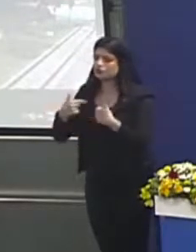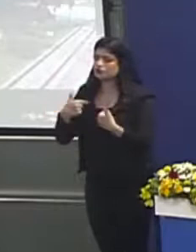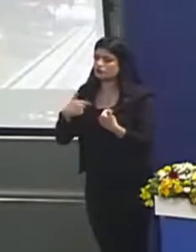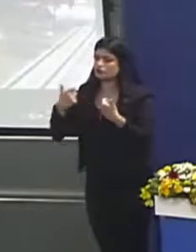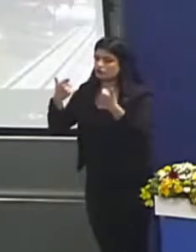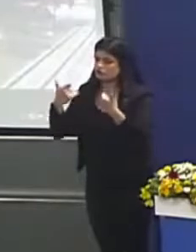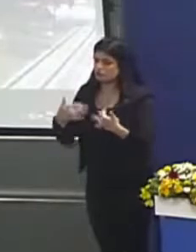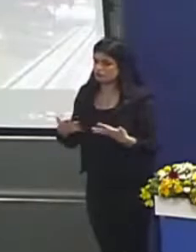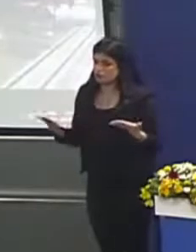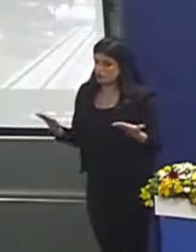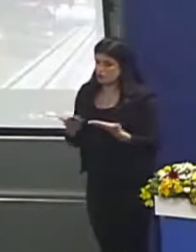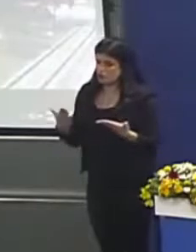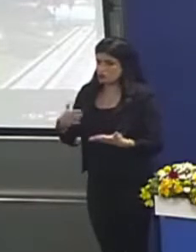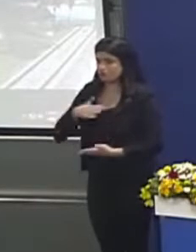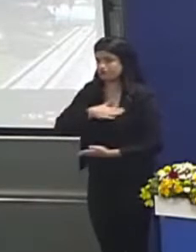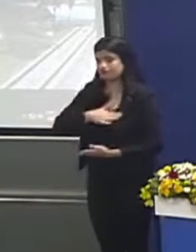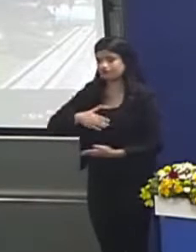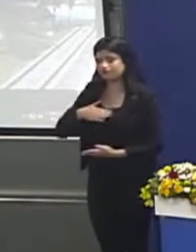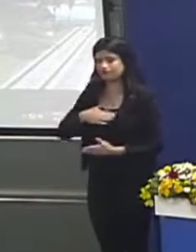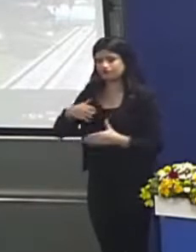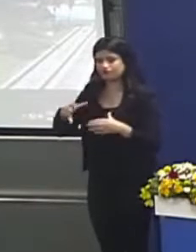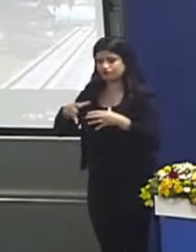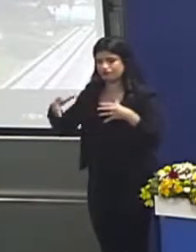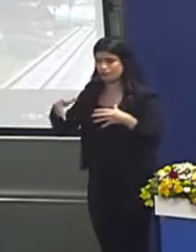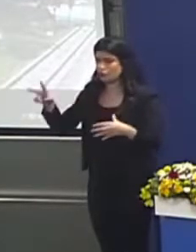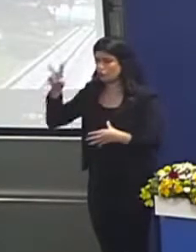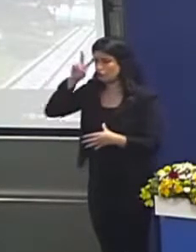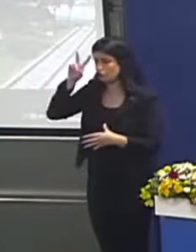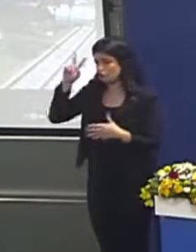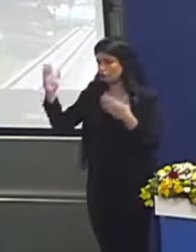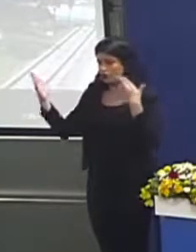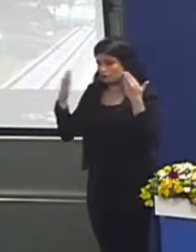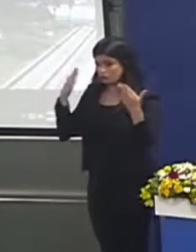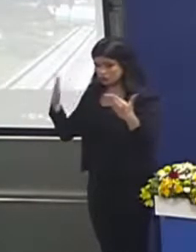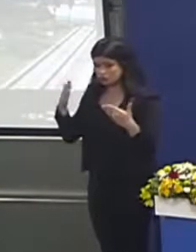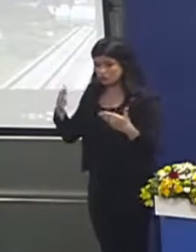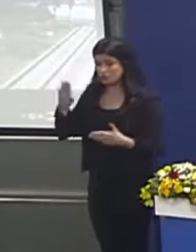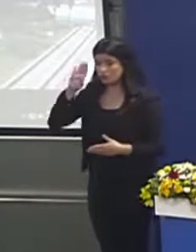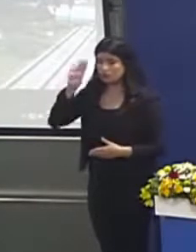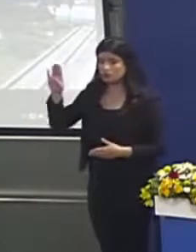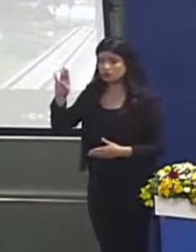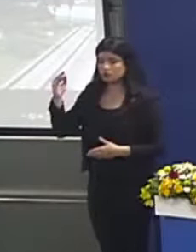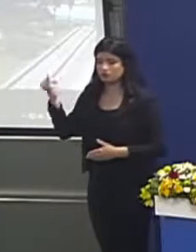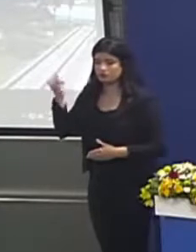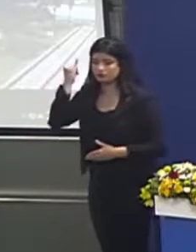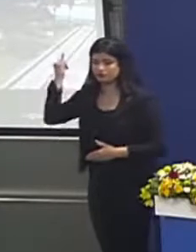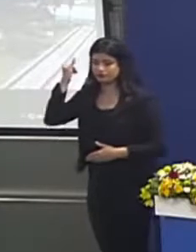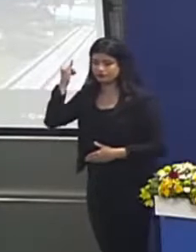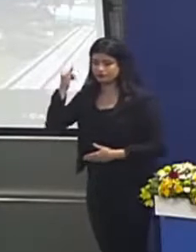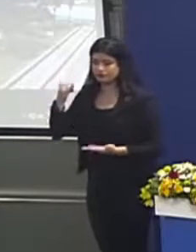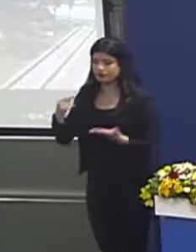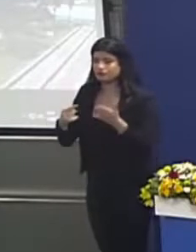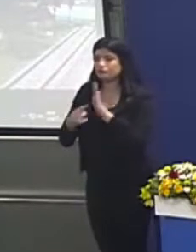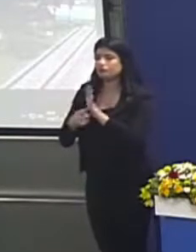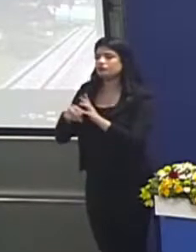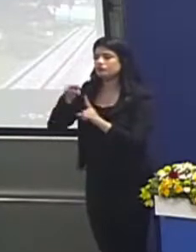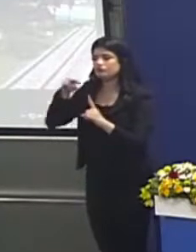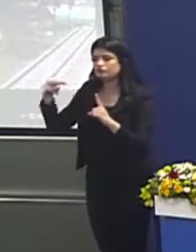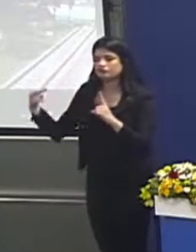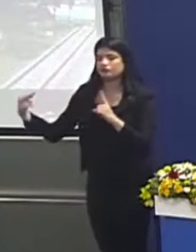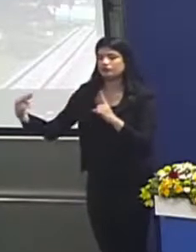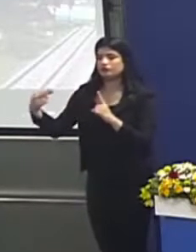apresentar uma psicologia que tem sua crescente e contínua história como princípio fundamental oferecer visibilidade